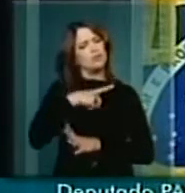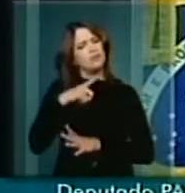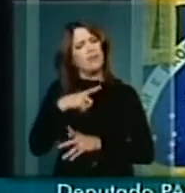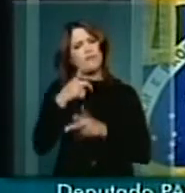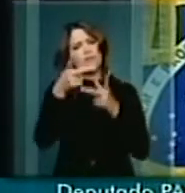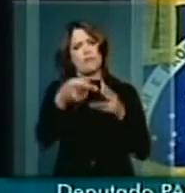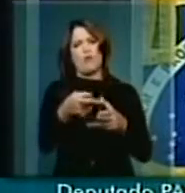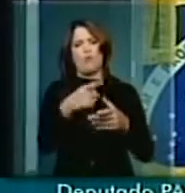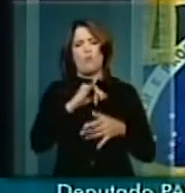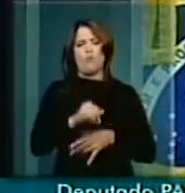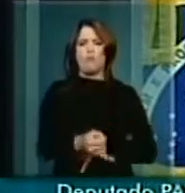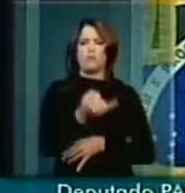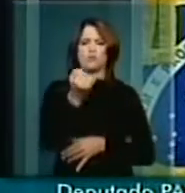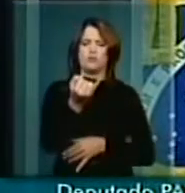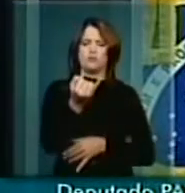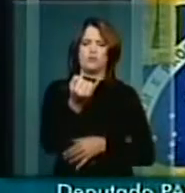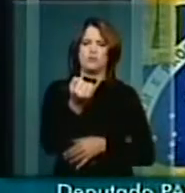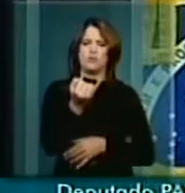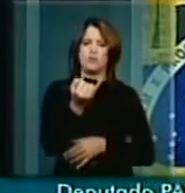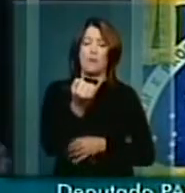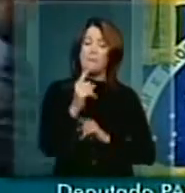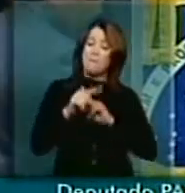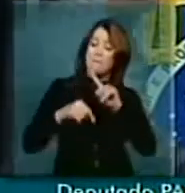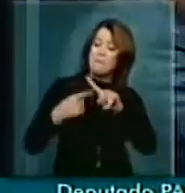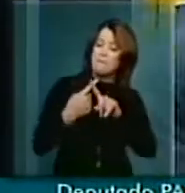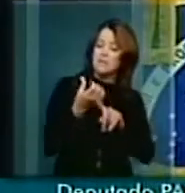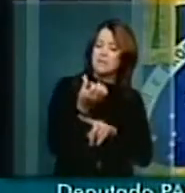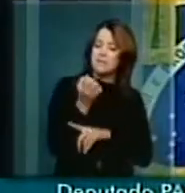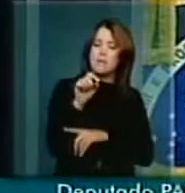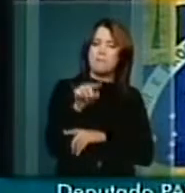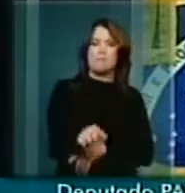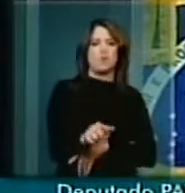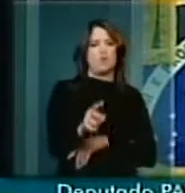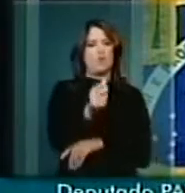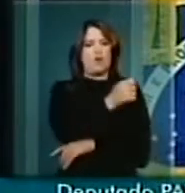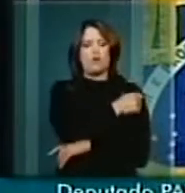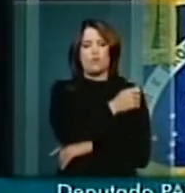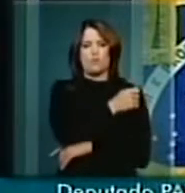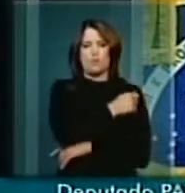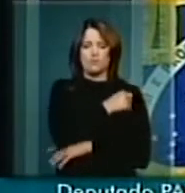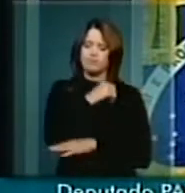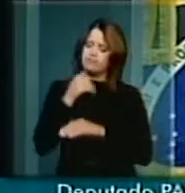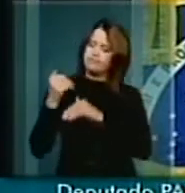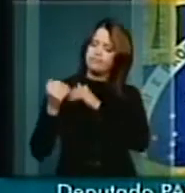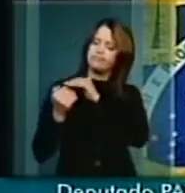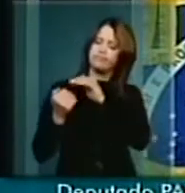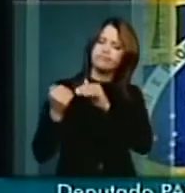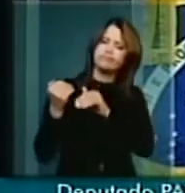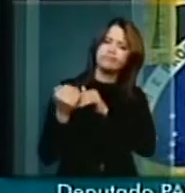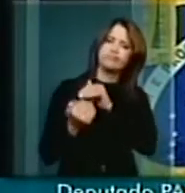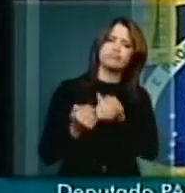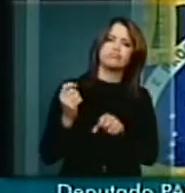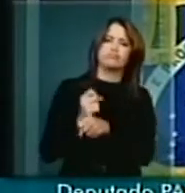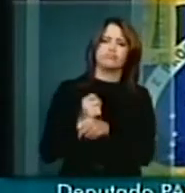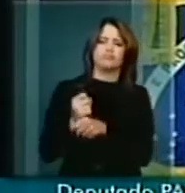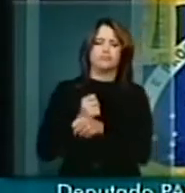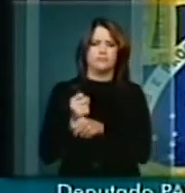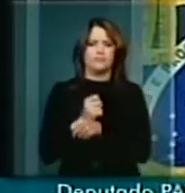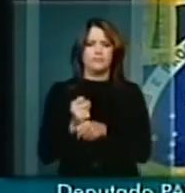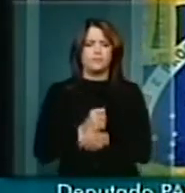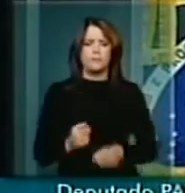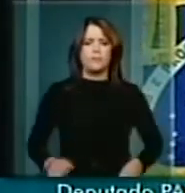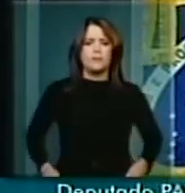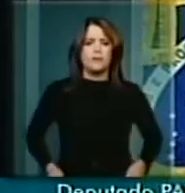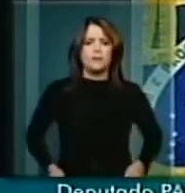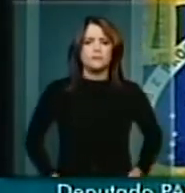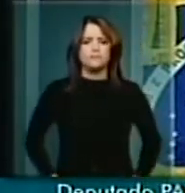tivemos. Mais de 60 mil alunos ao longo desses anos todos.